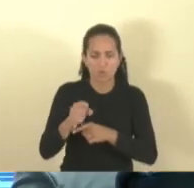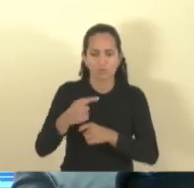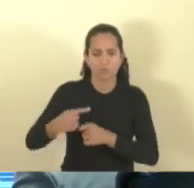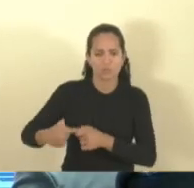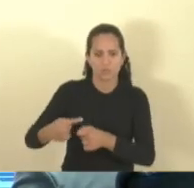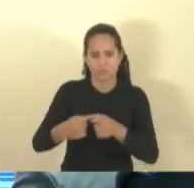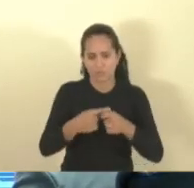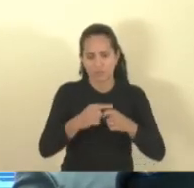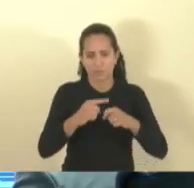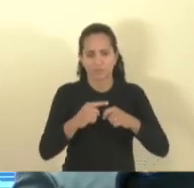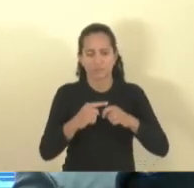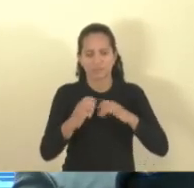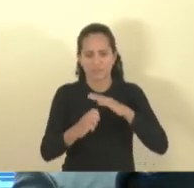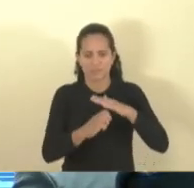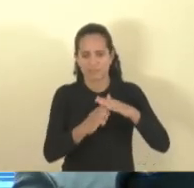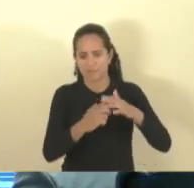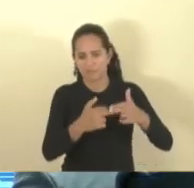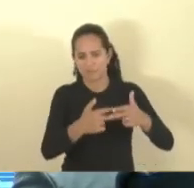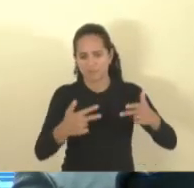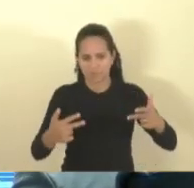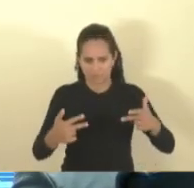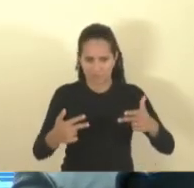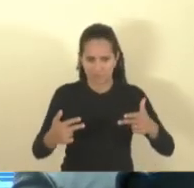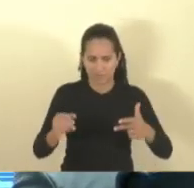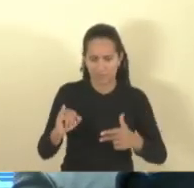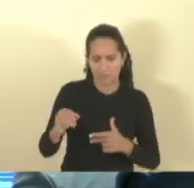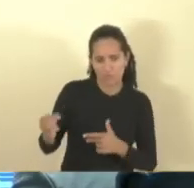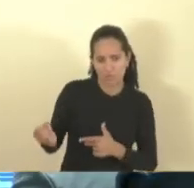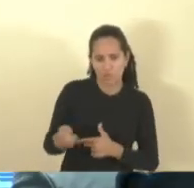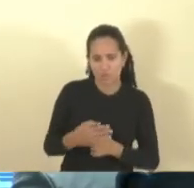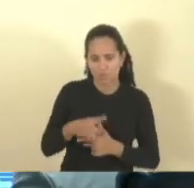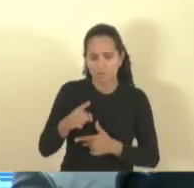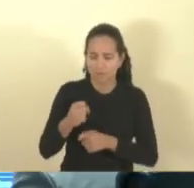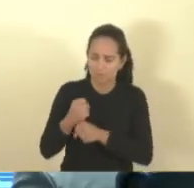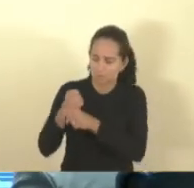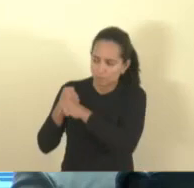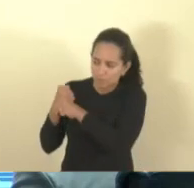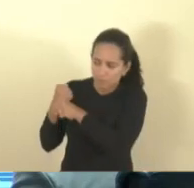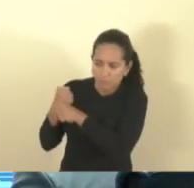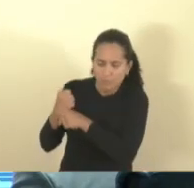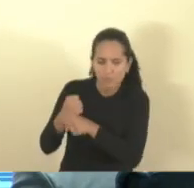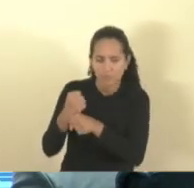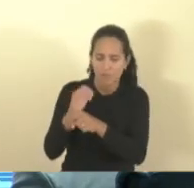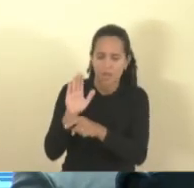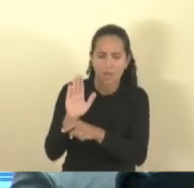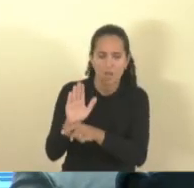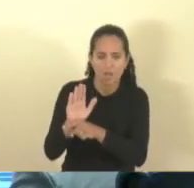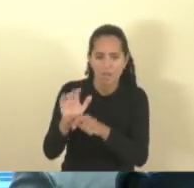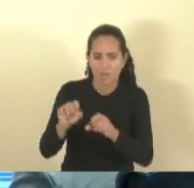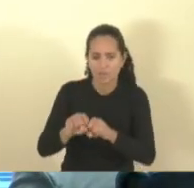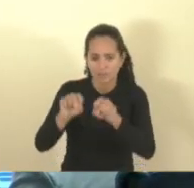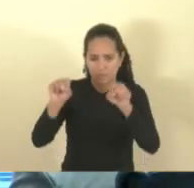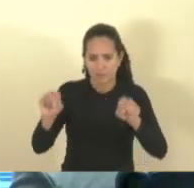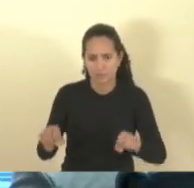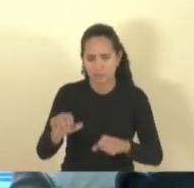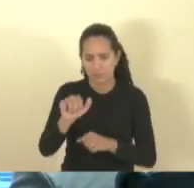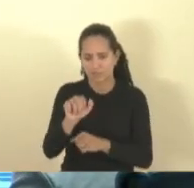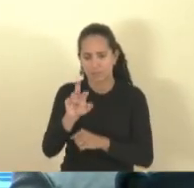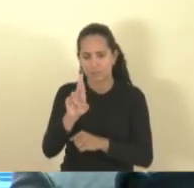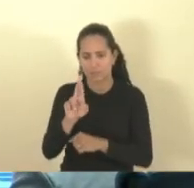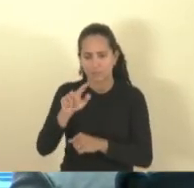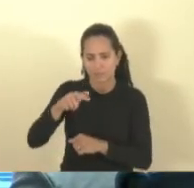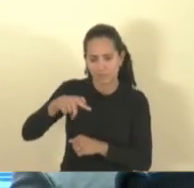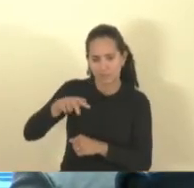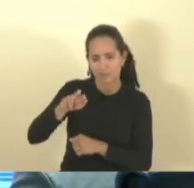Startups e Inoves. Nos últimos anos, contribuiu para a implantação do sistema Arquivisto EDOCS.